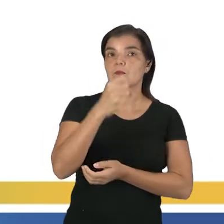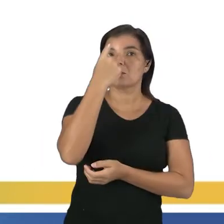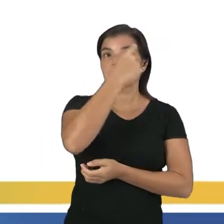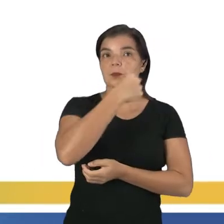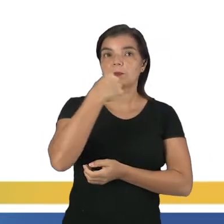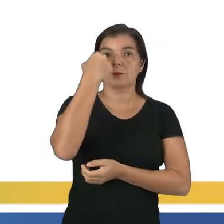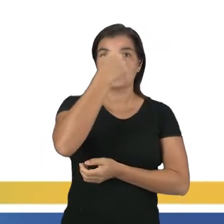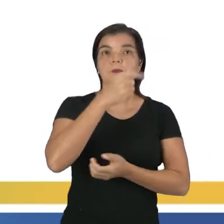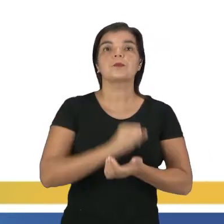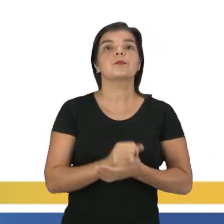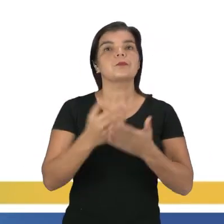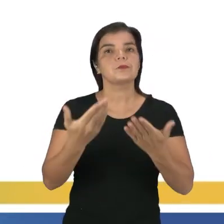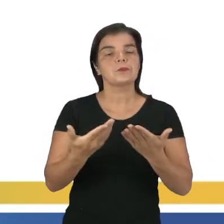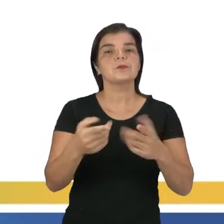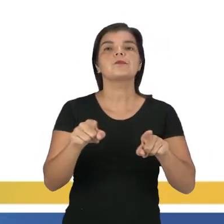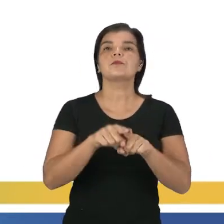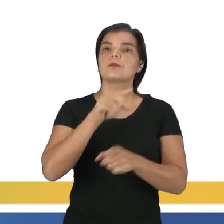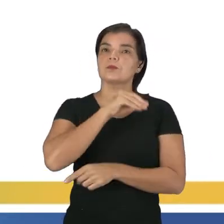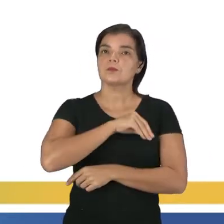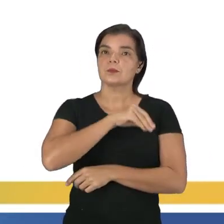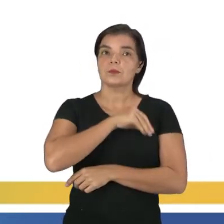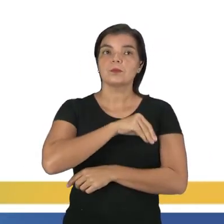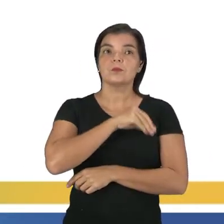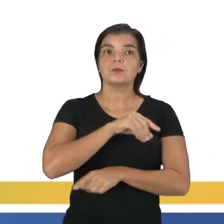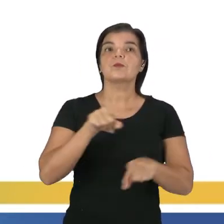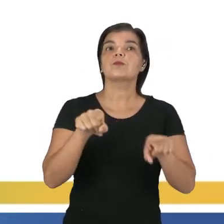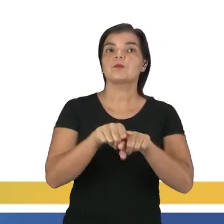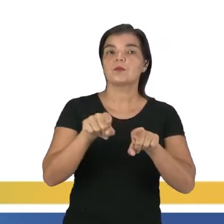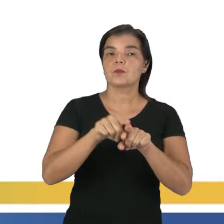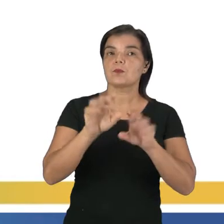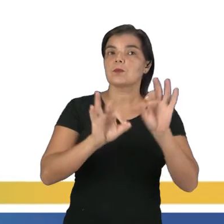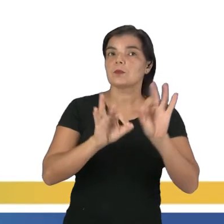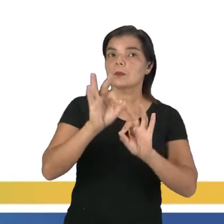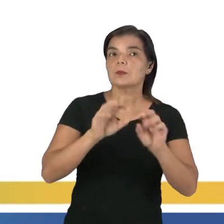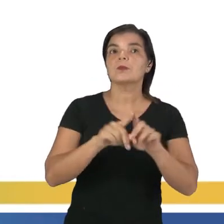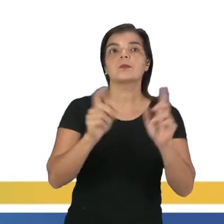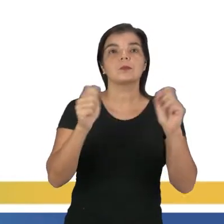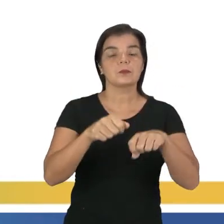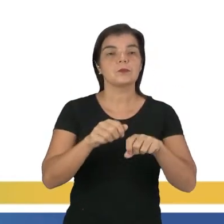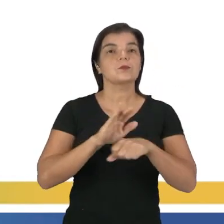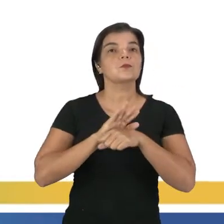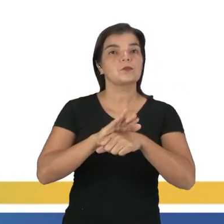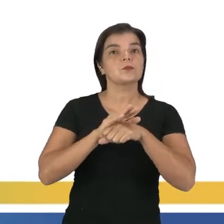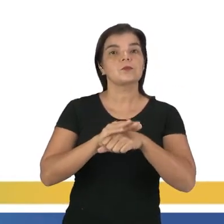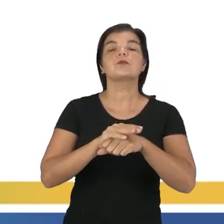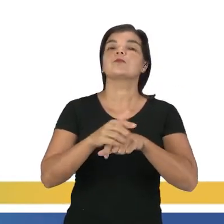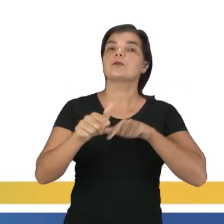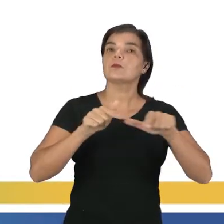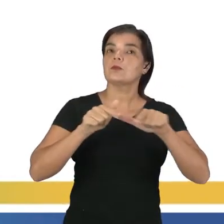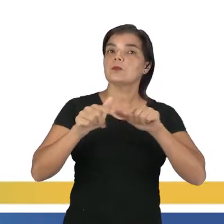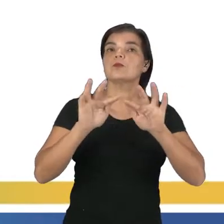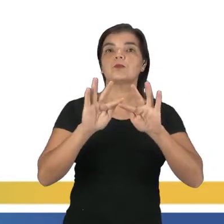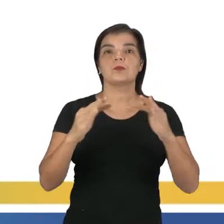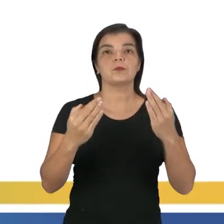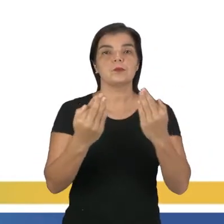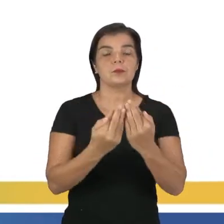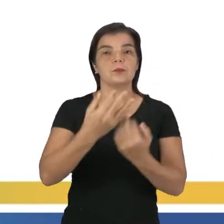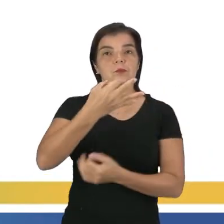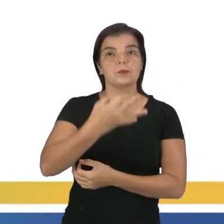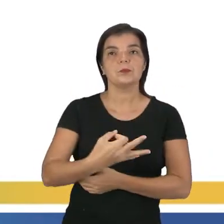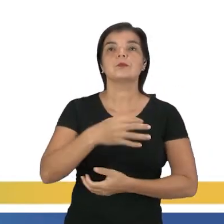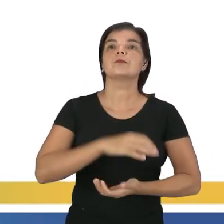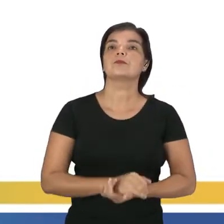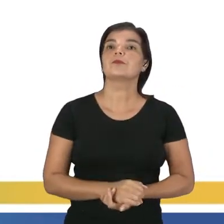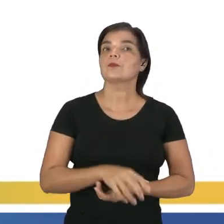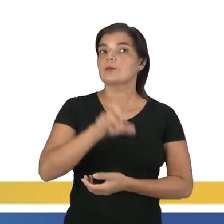8 horas diárias, além de estabelecer um salário mínimo como montante capaz de sustentar o trabalhador e sua família